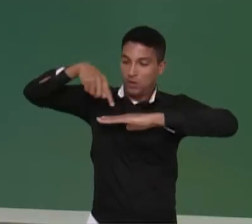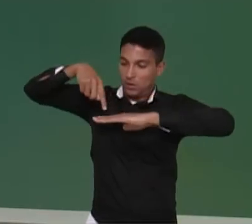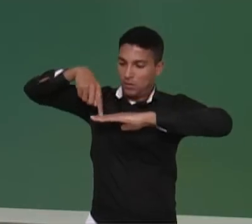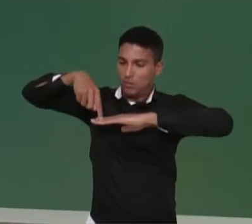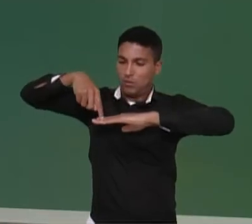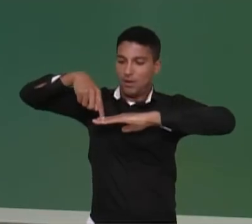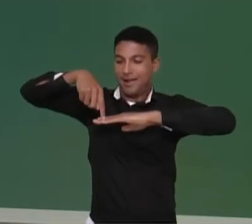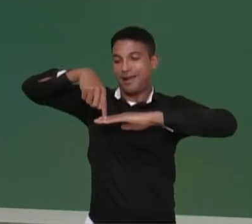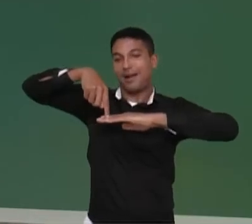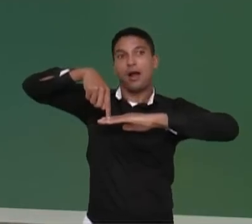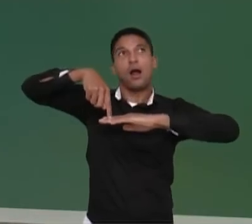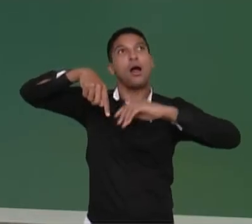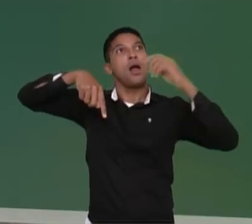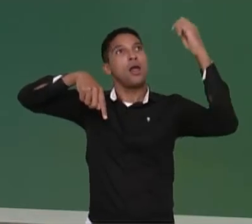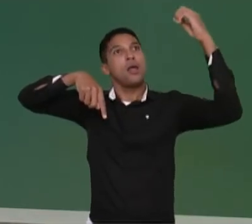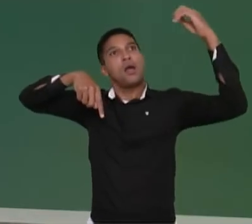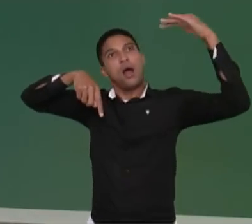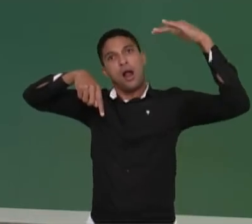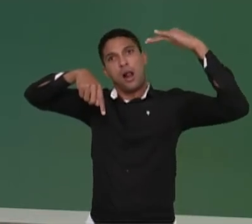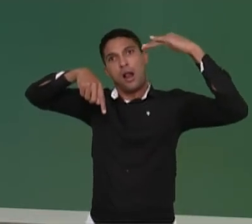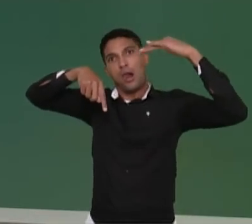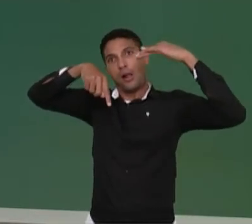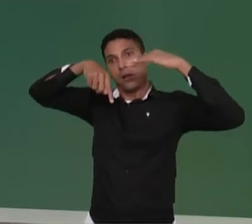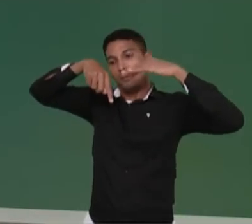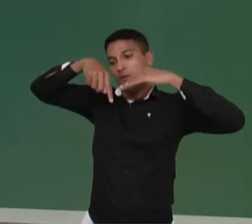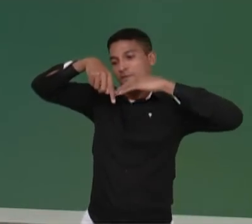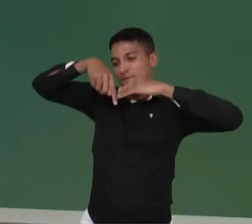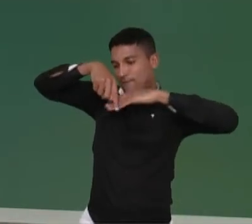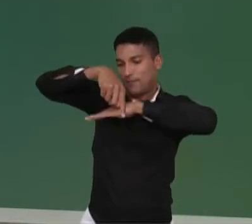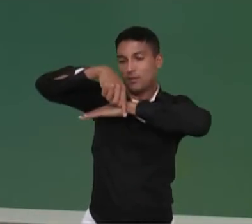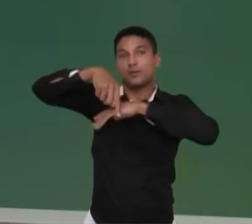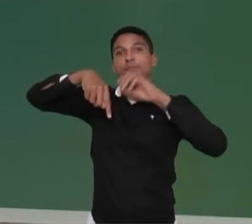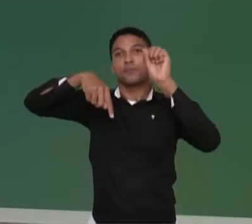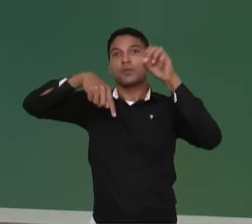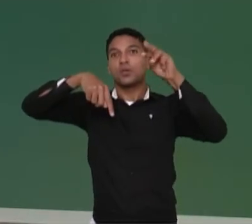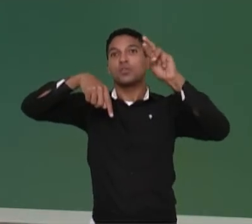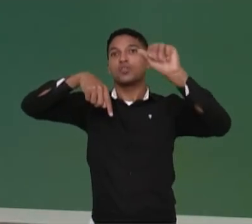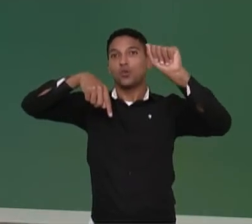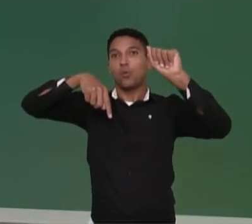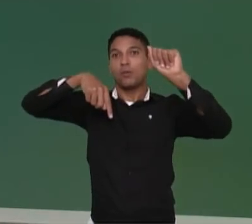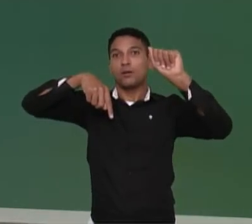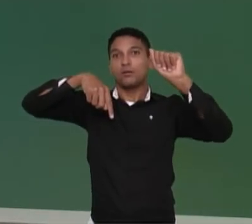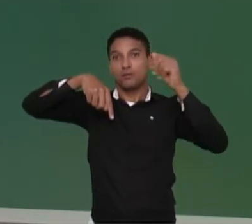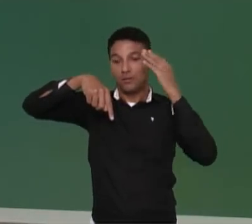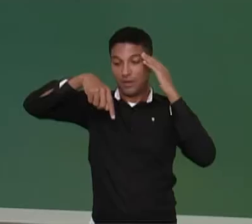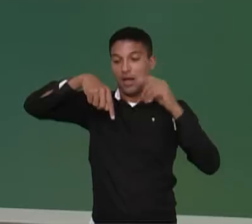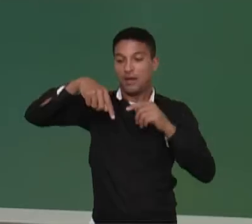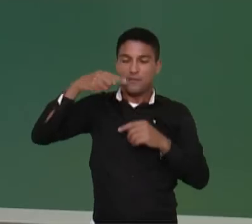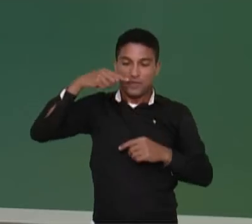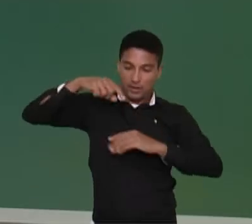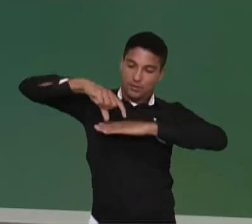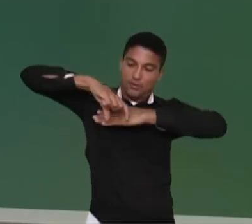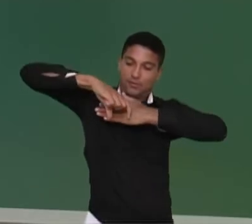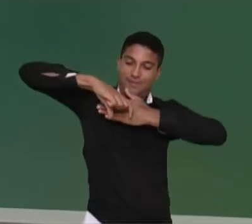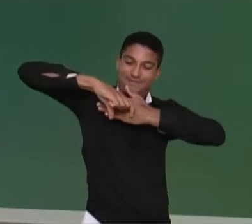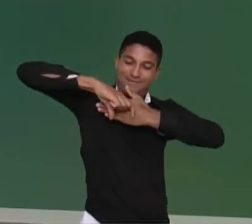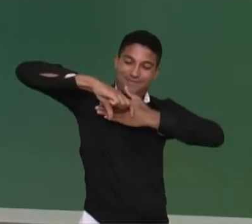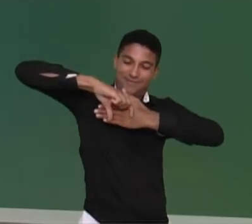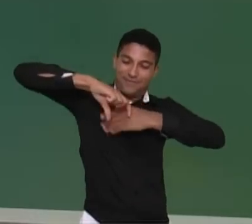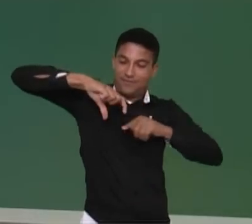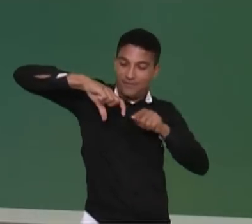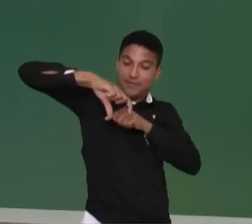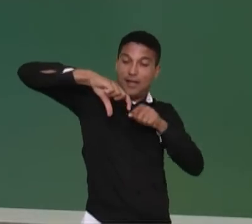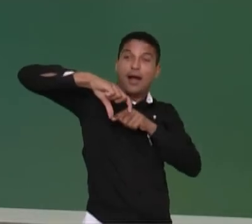Então você utiliza essa ideia de proporção para determinar essas alturas aí, ou distâncias inacessíveis,